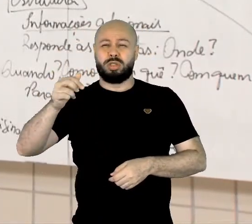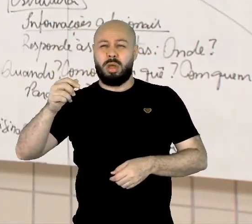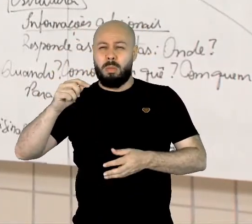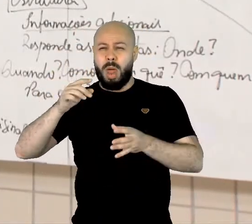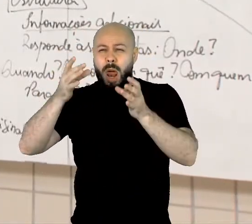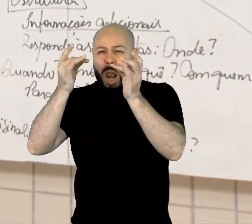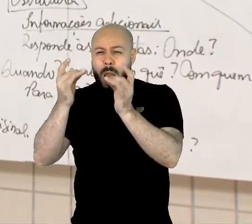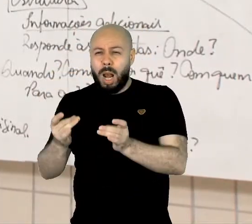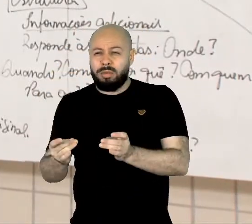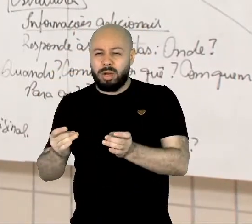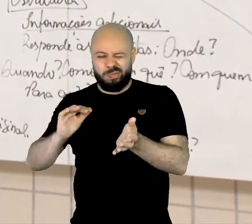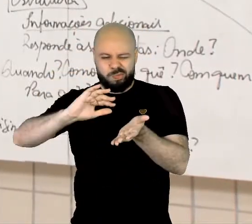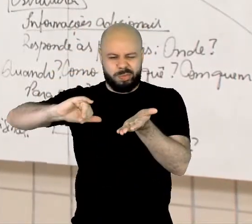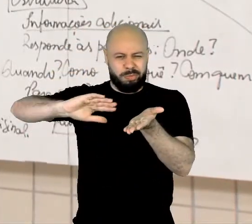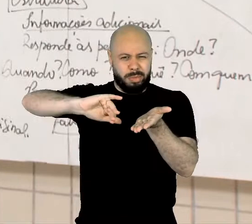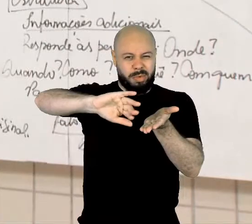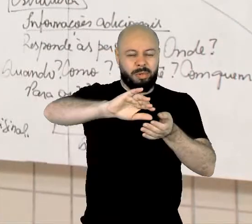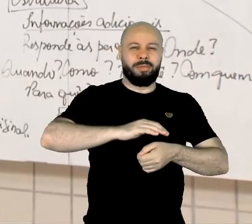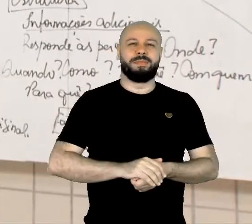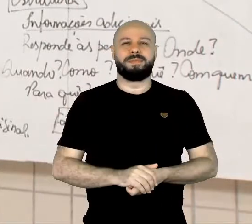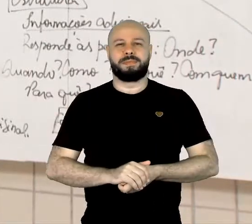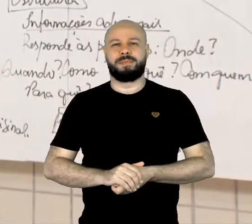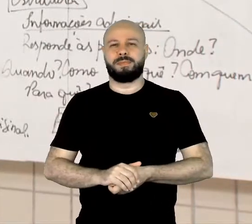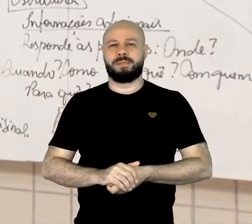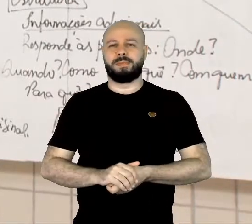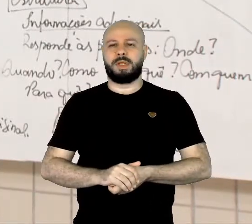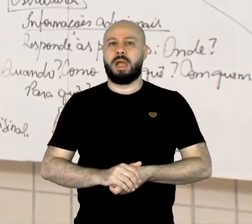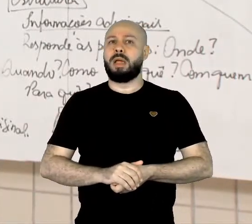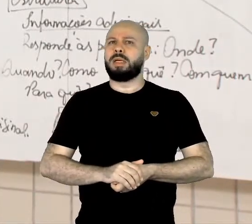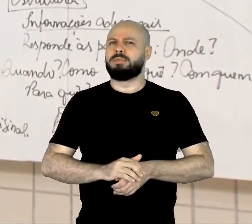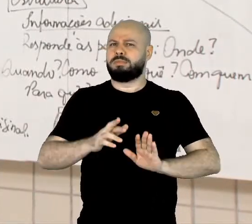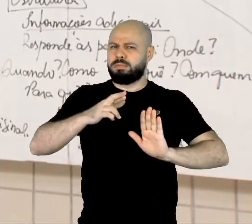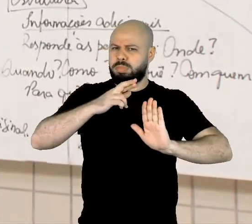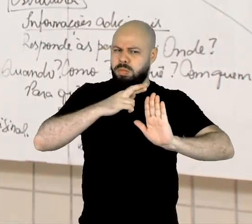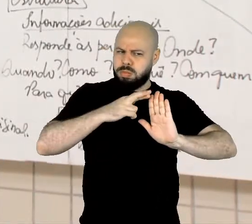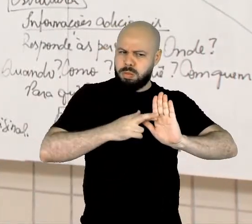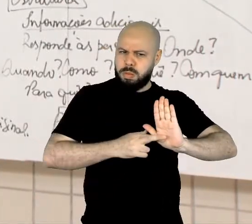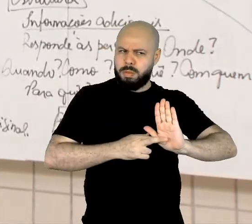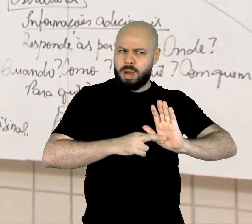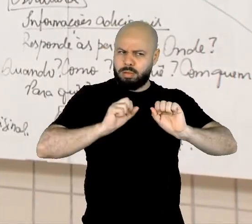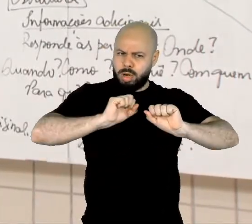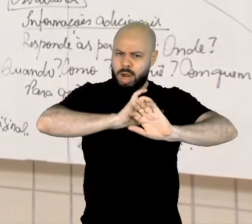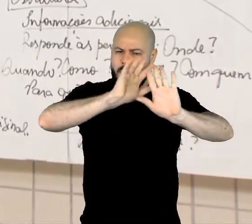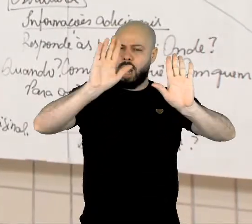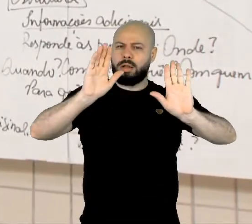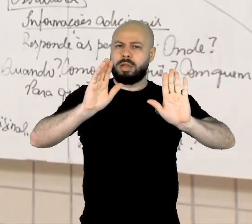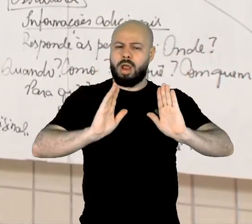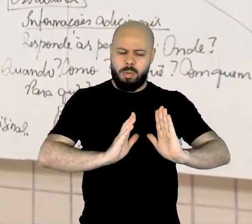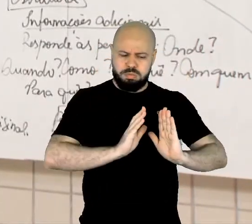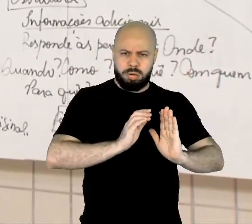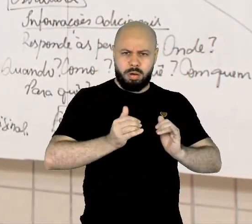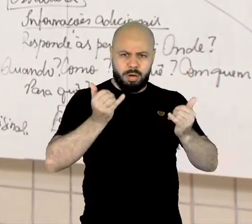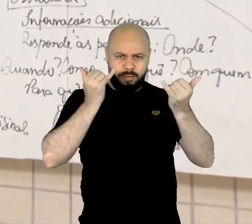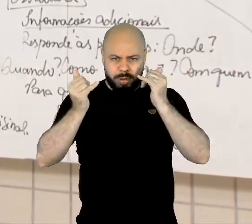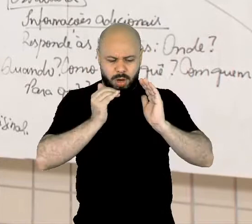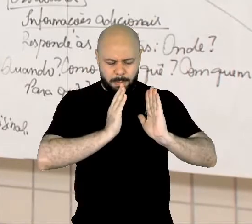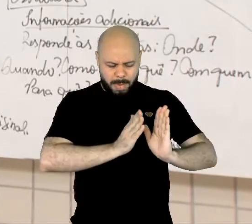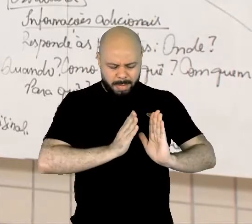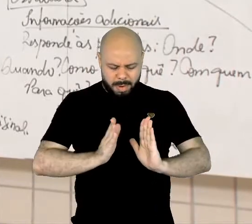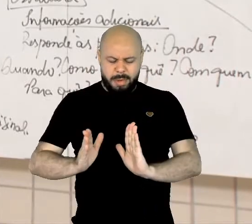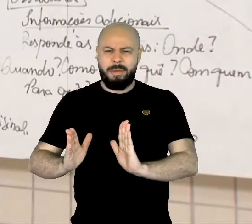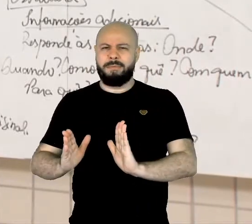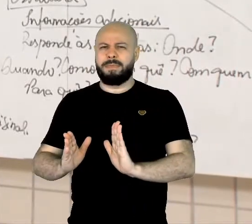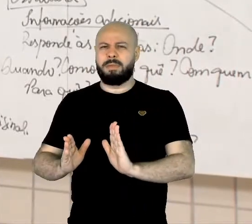são necessários, são excluídos. Rigor e clareza, respeita a ordem das informações e não